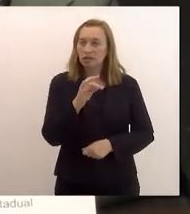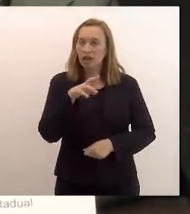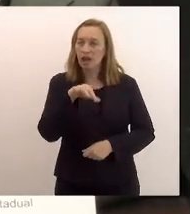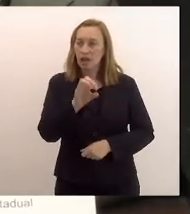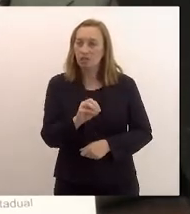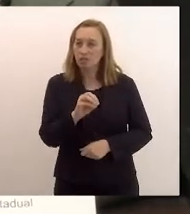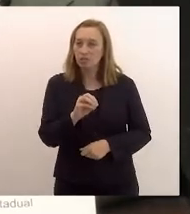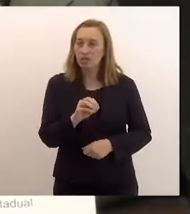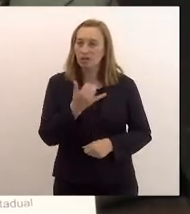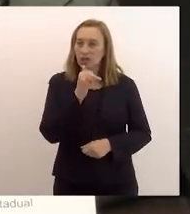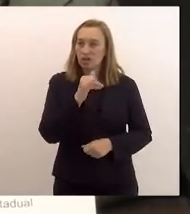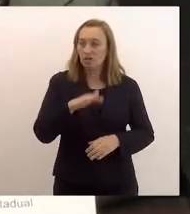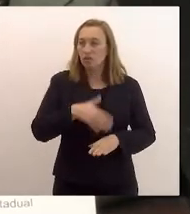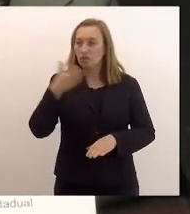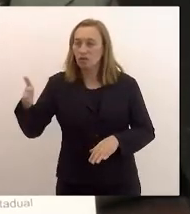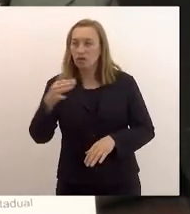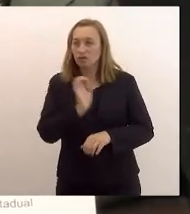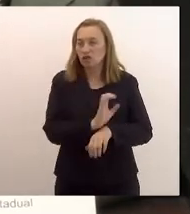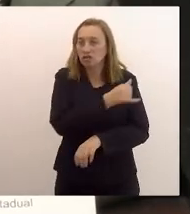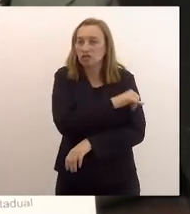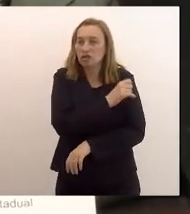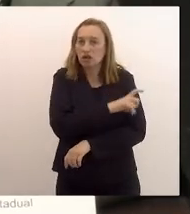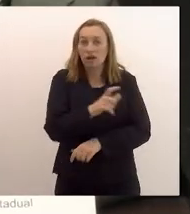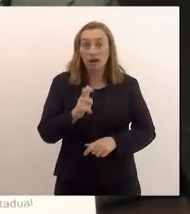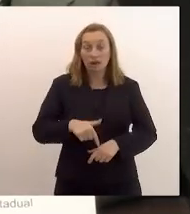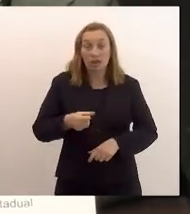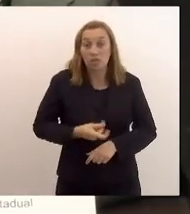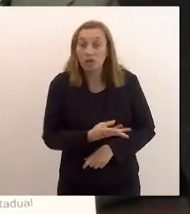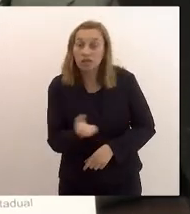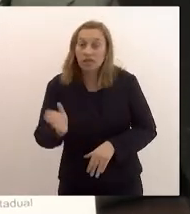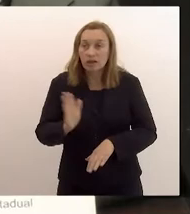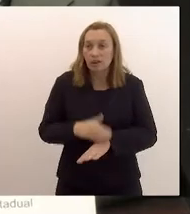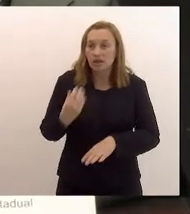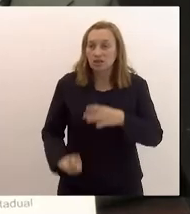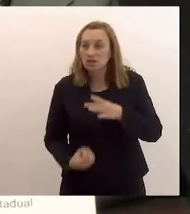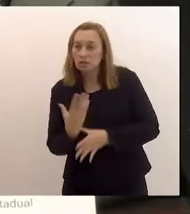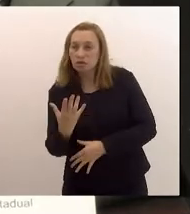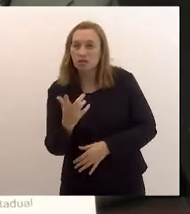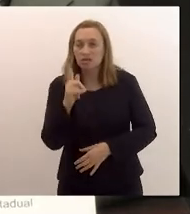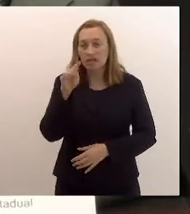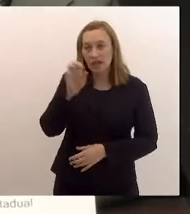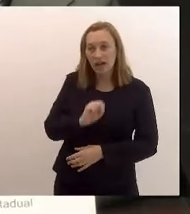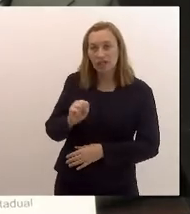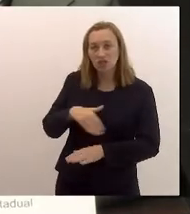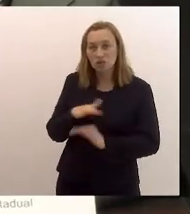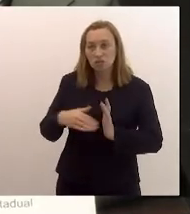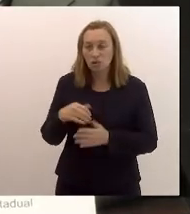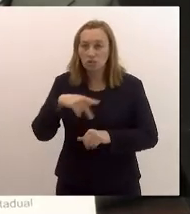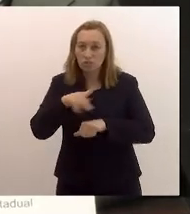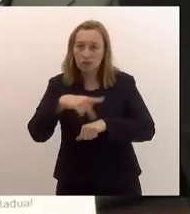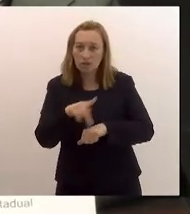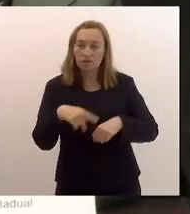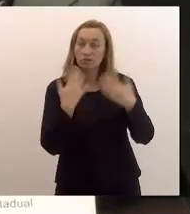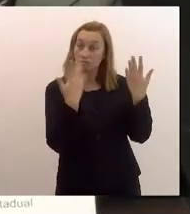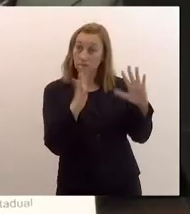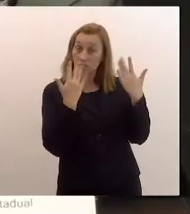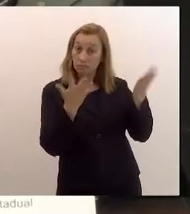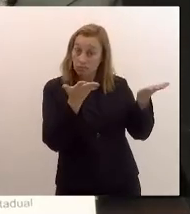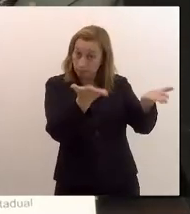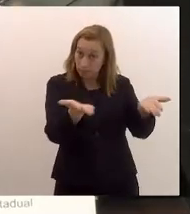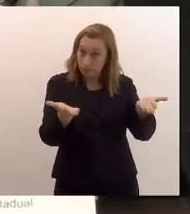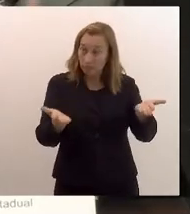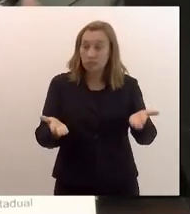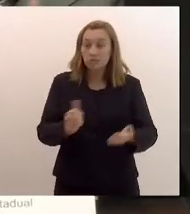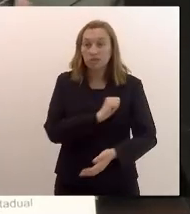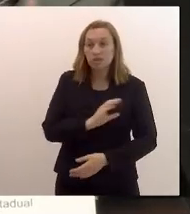feitos fora do Estado do Rio de Janeiro quando nós temos a maior a quantidade de produção de gás natural de todo o Brasil então essa massa de pão do presente no Graciliano